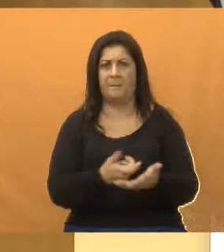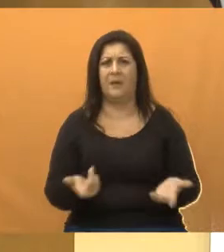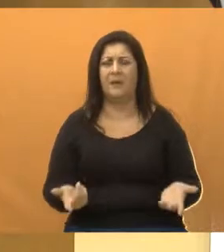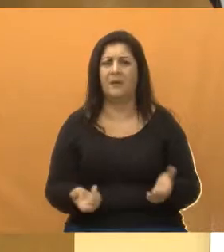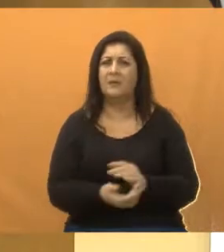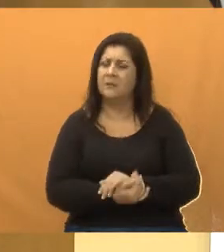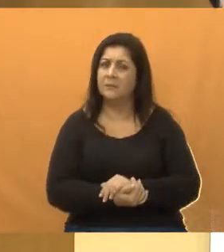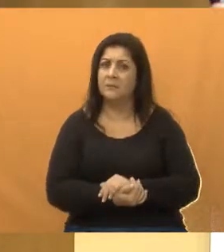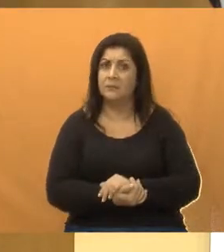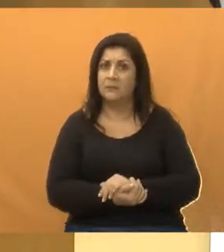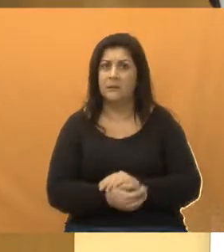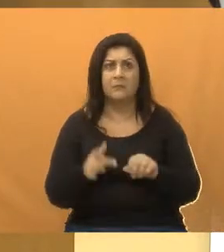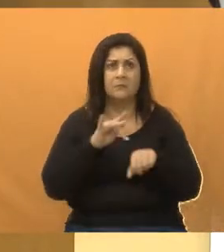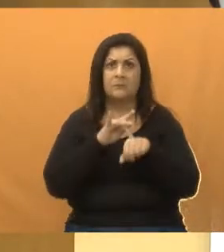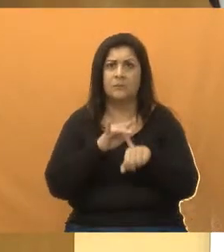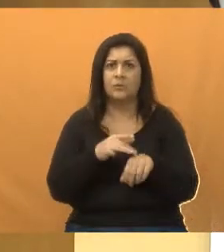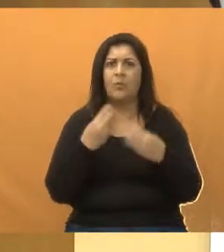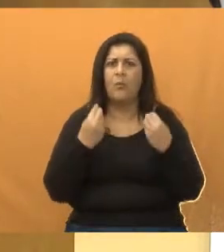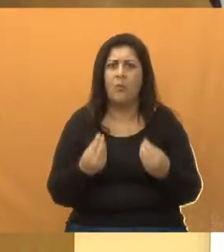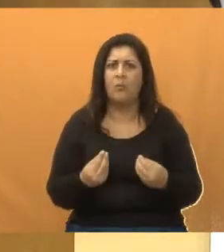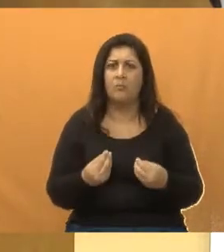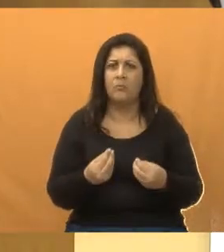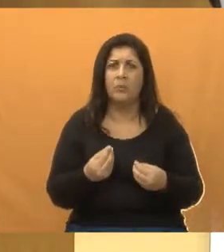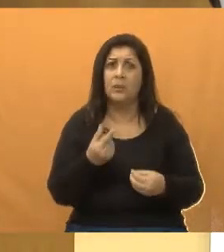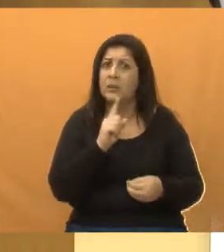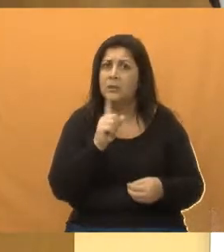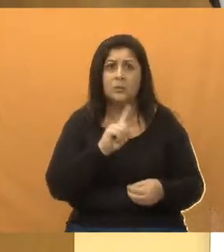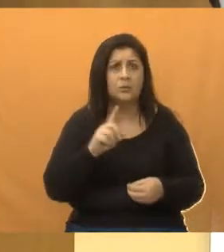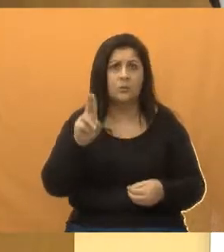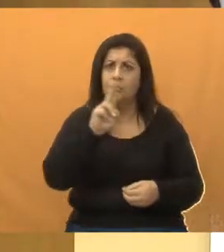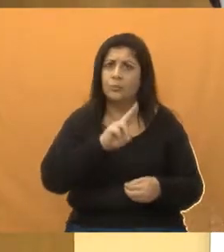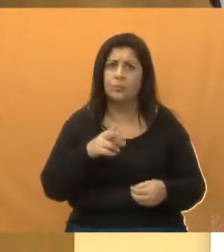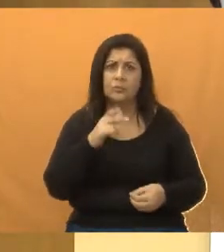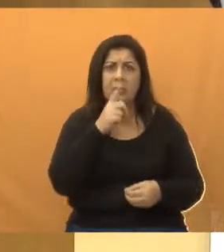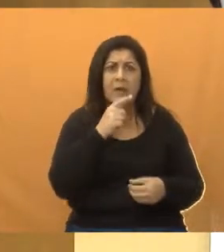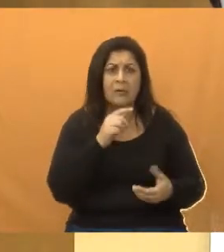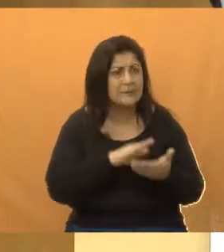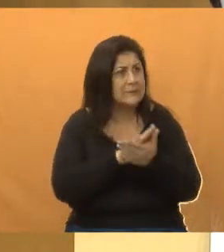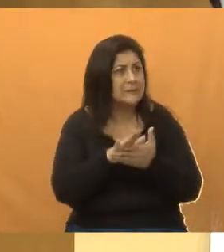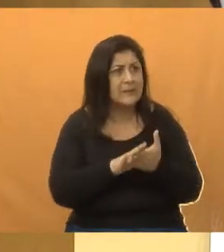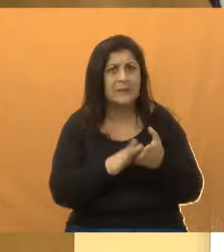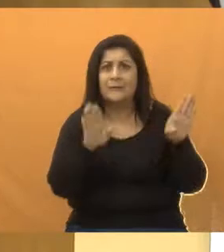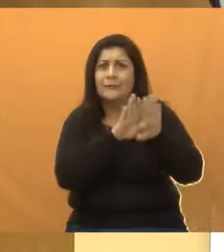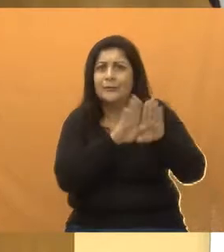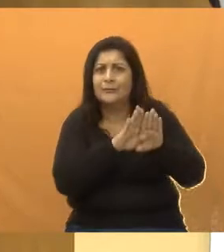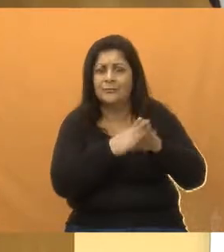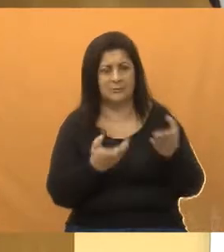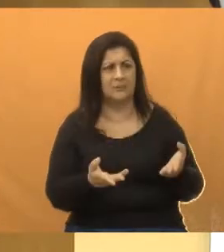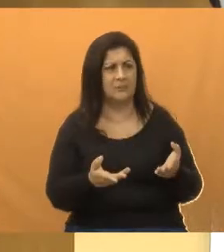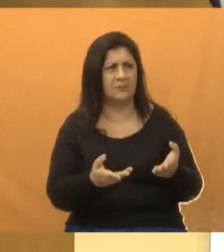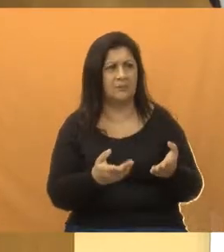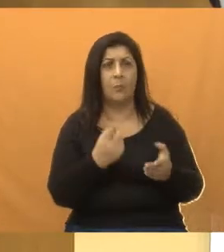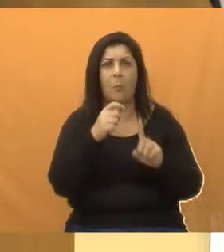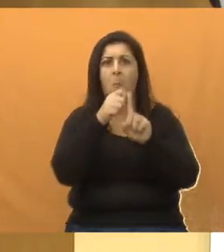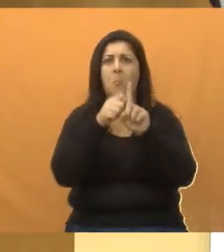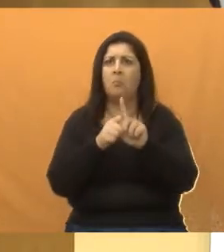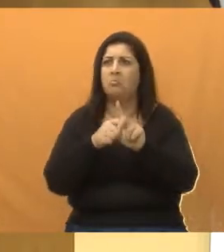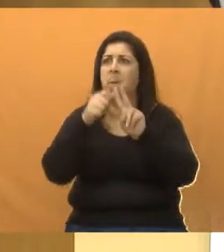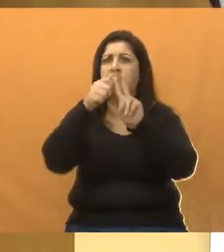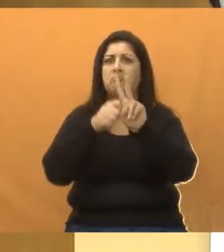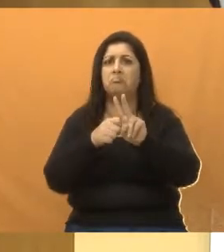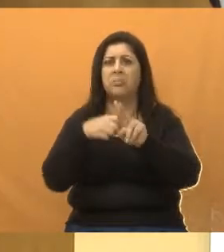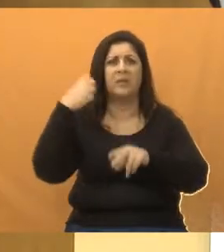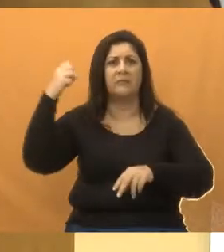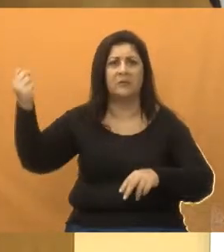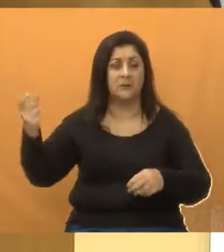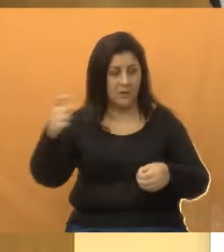manutenção. Isso é um absurdo. Como que você não abriu a torneira da sua casa nem um dia e aí você passou 1 mês, 2 meses,